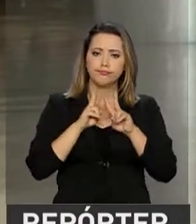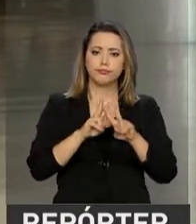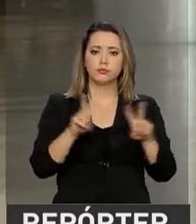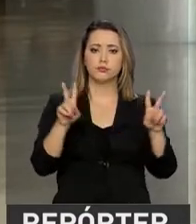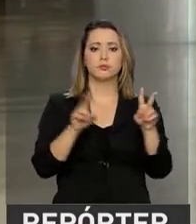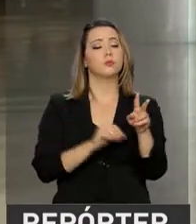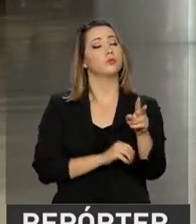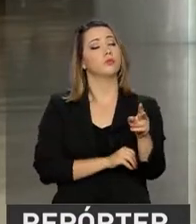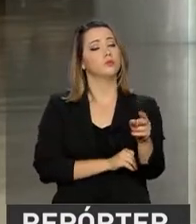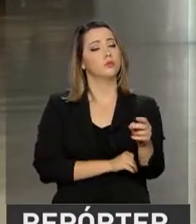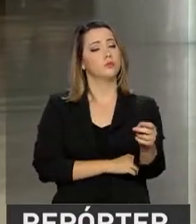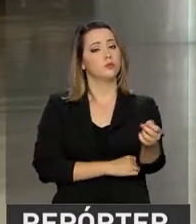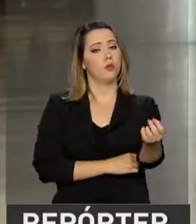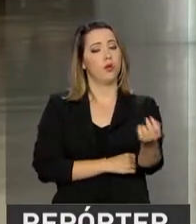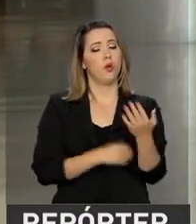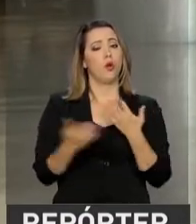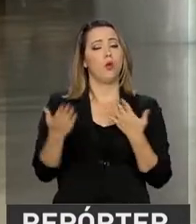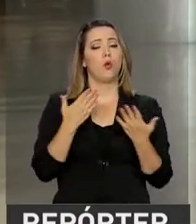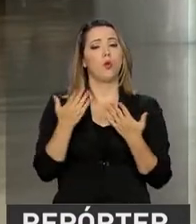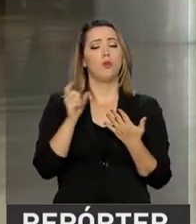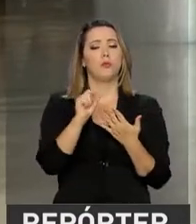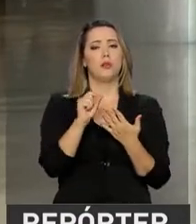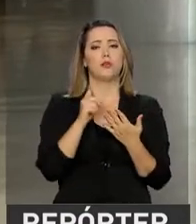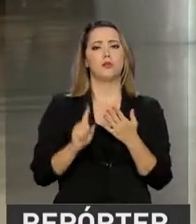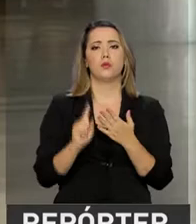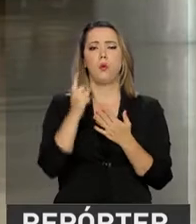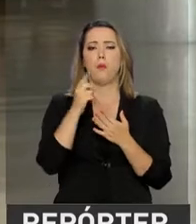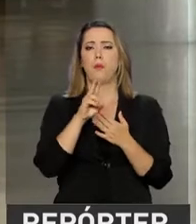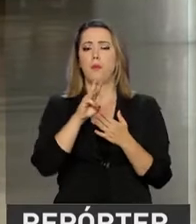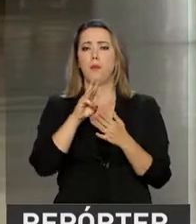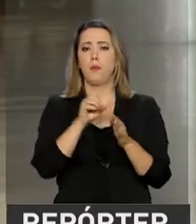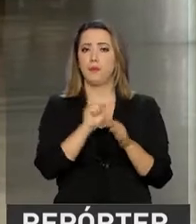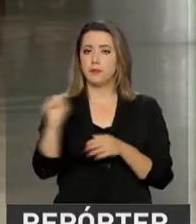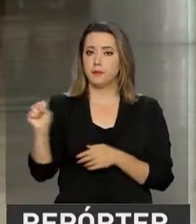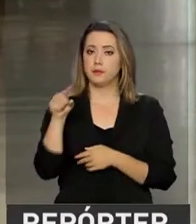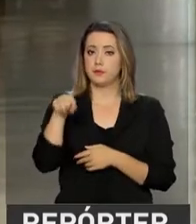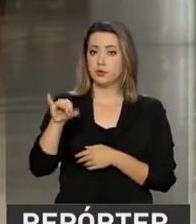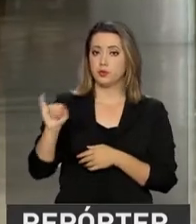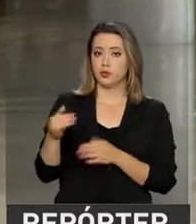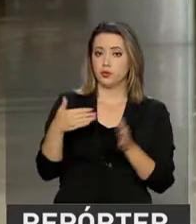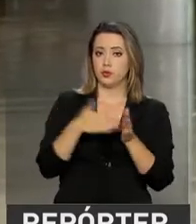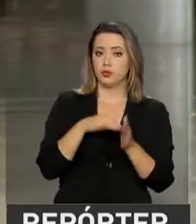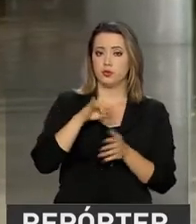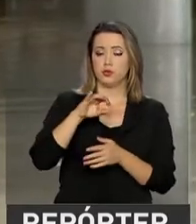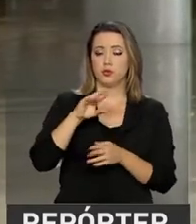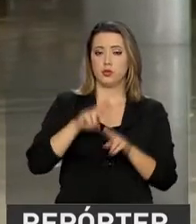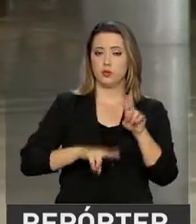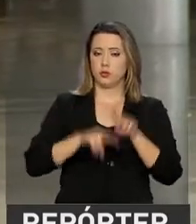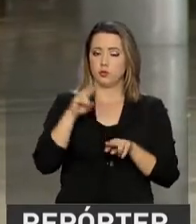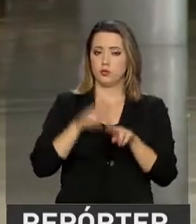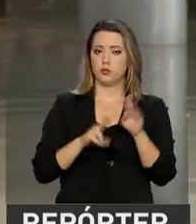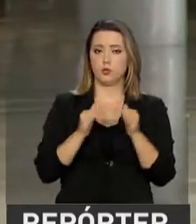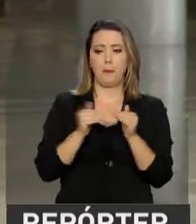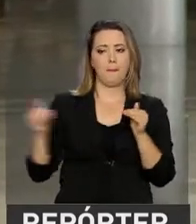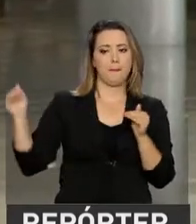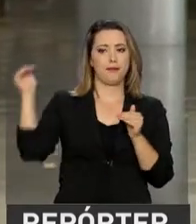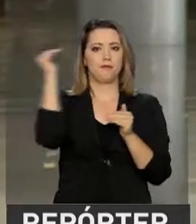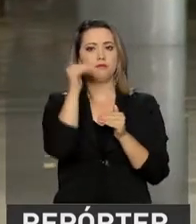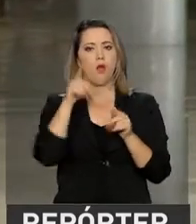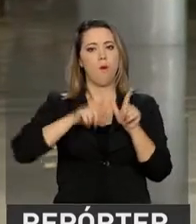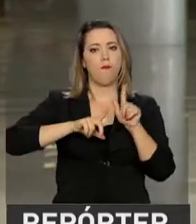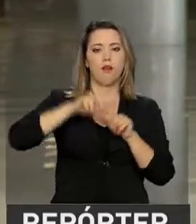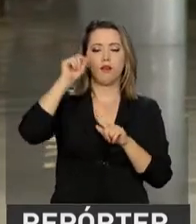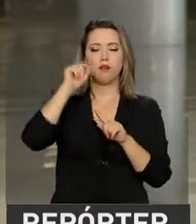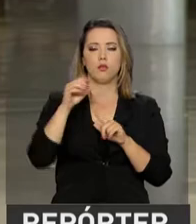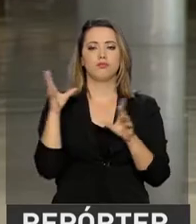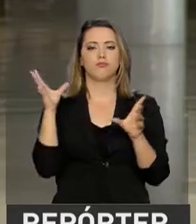e considerando o primeiro semestre deste ano de janeiro a junho o brasil obteve o maior saldo positivo na balança